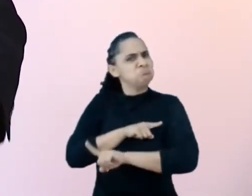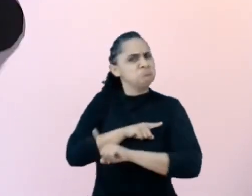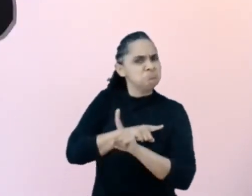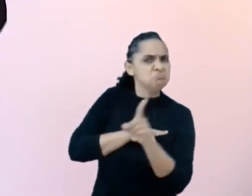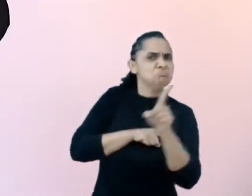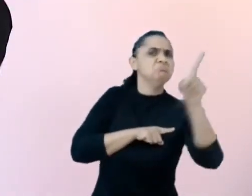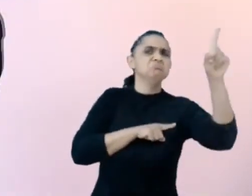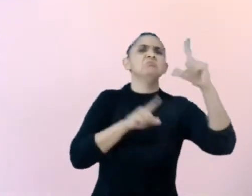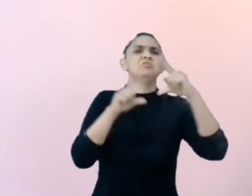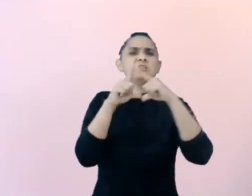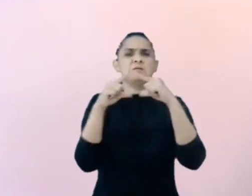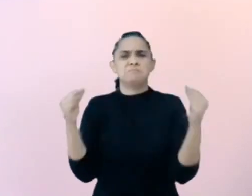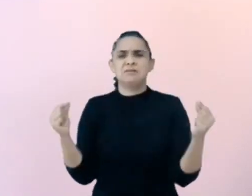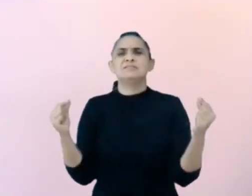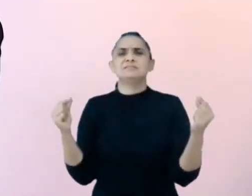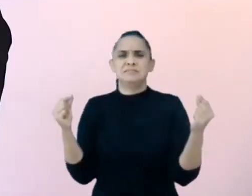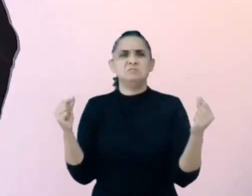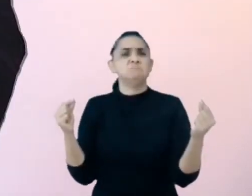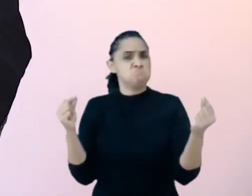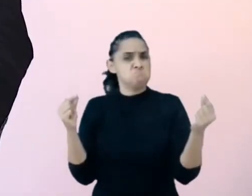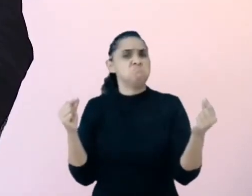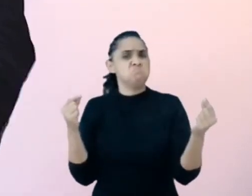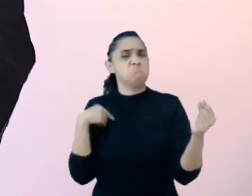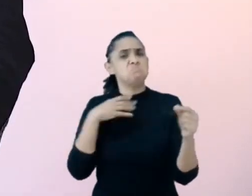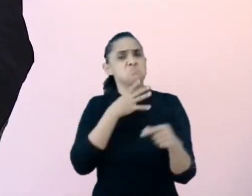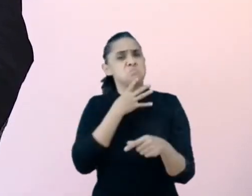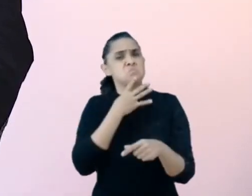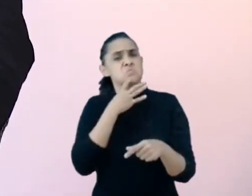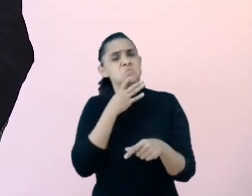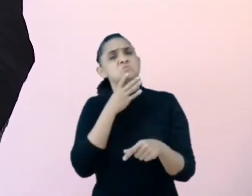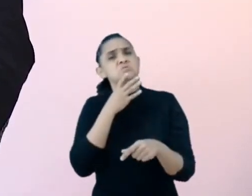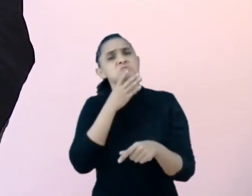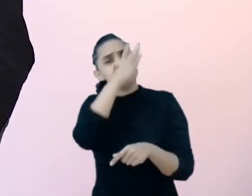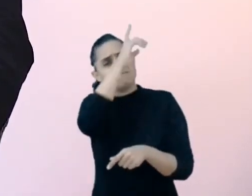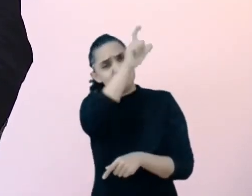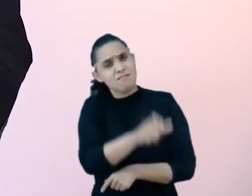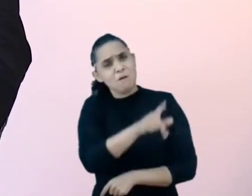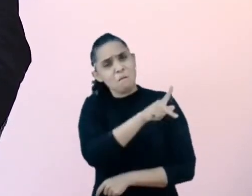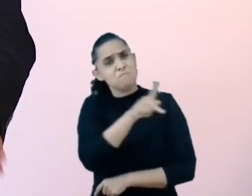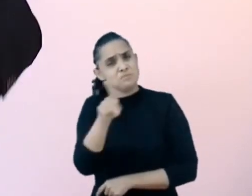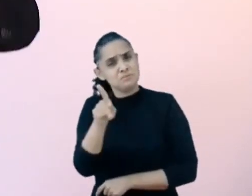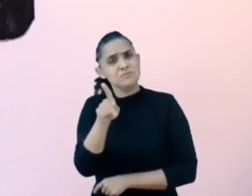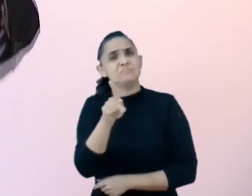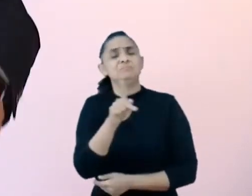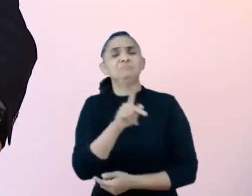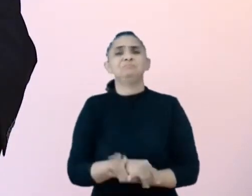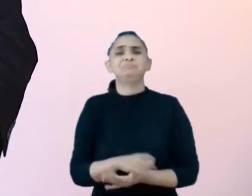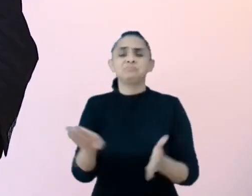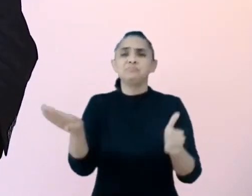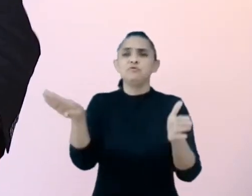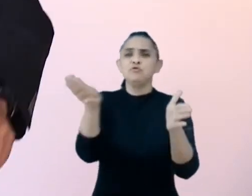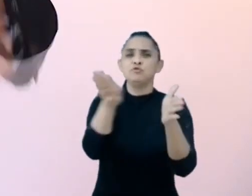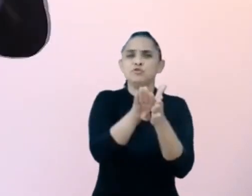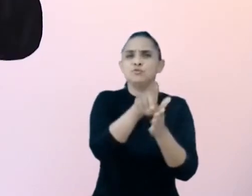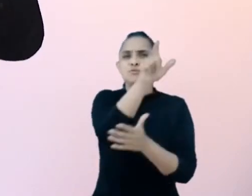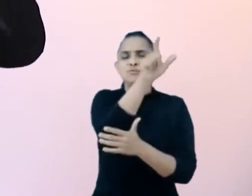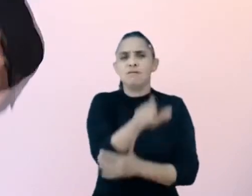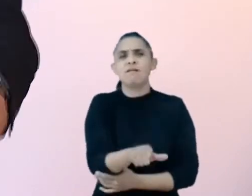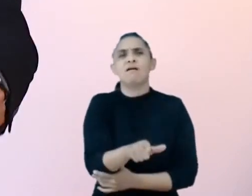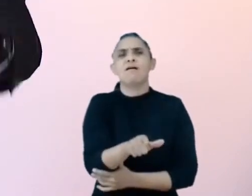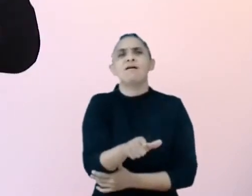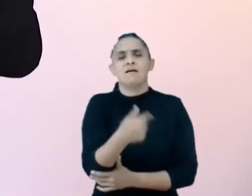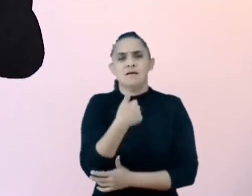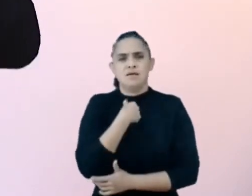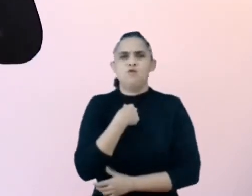aliás, até o Palácio do Planalto, e quando ele chegou, ele se dirigiu à recepção e falou: olha, eu sou um